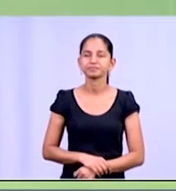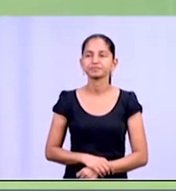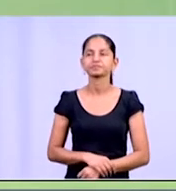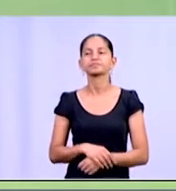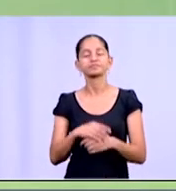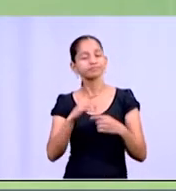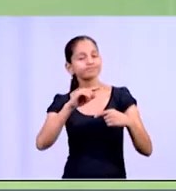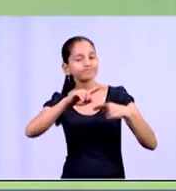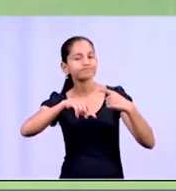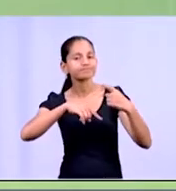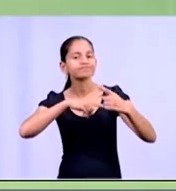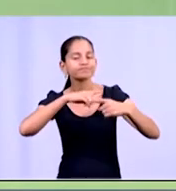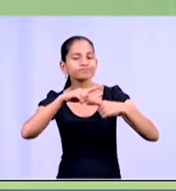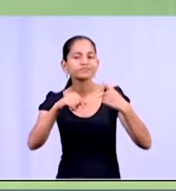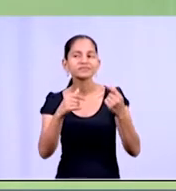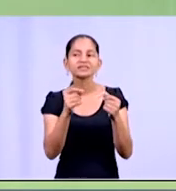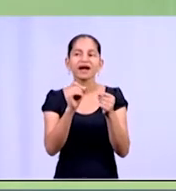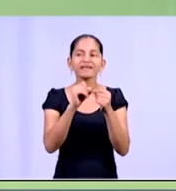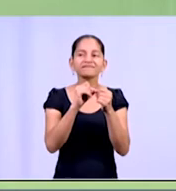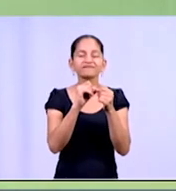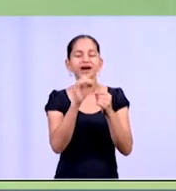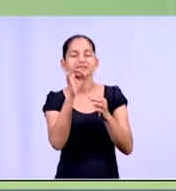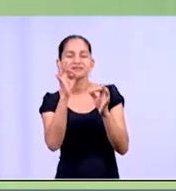Cartões perfurados foi uma grande